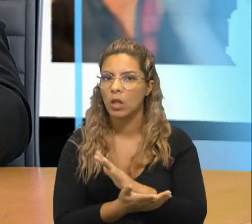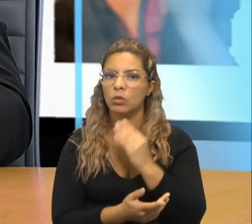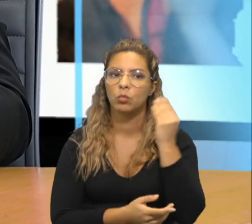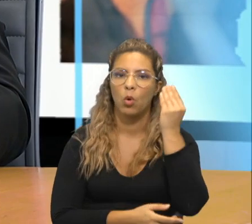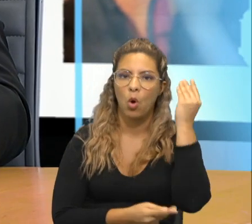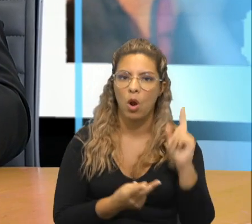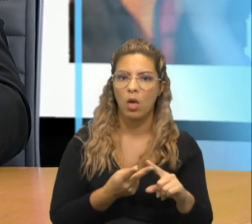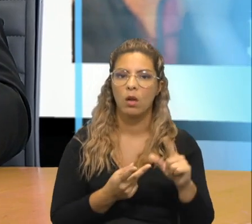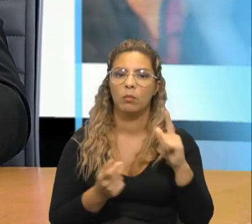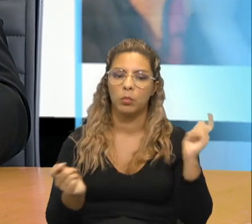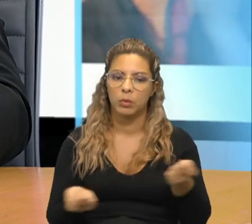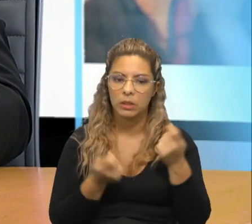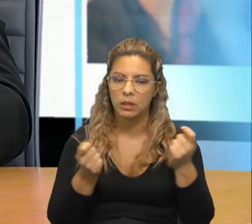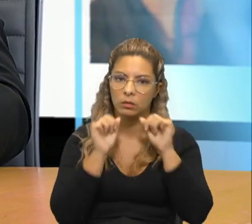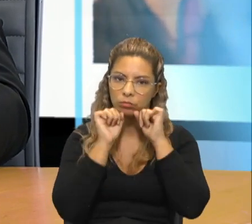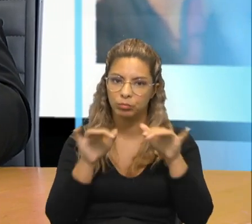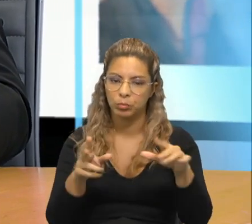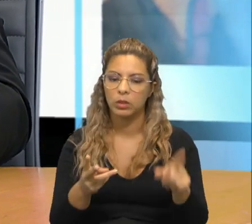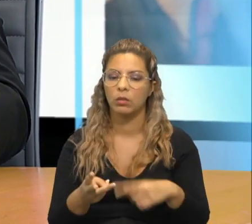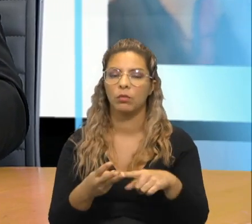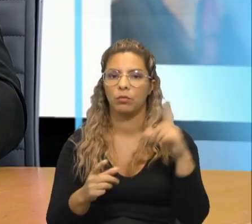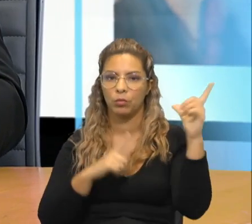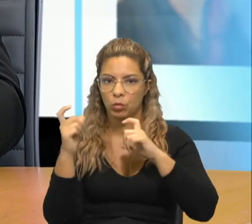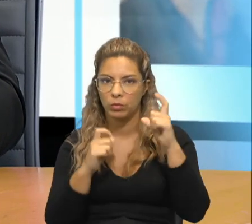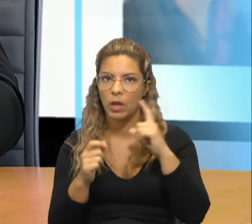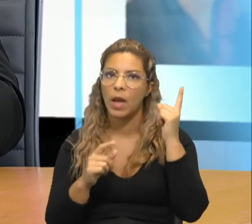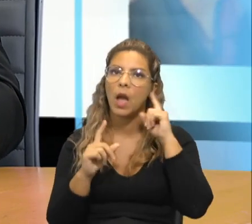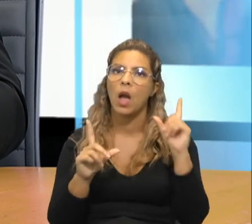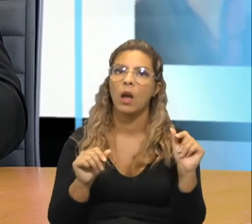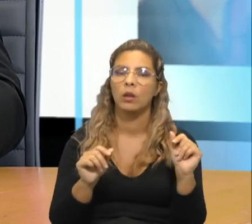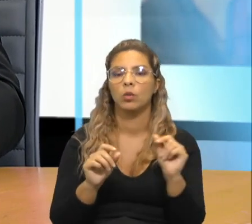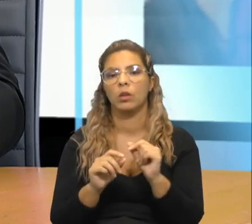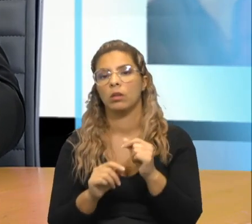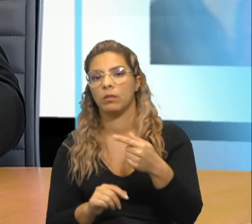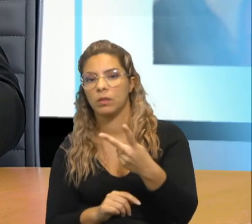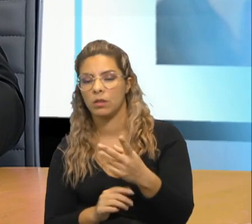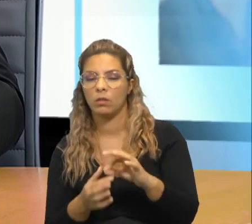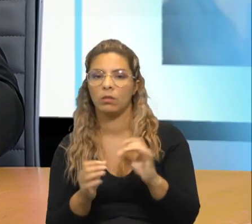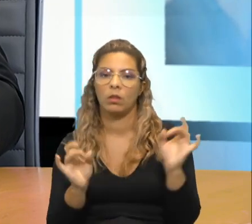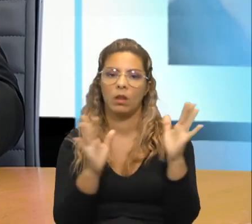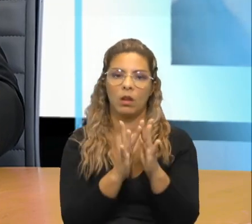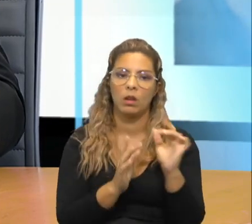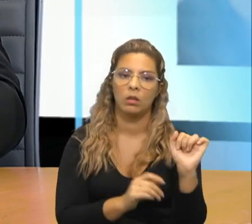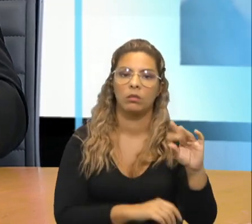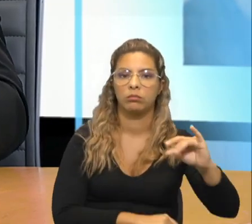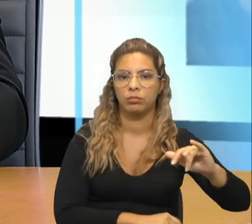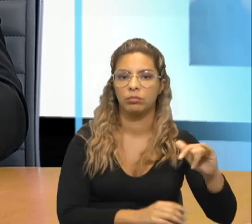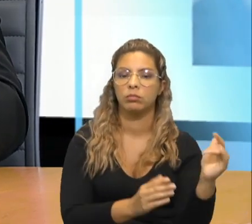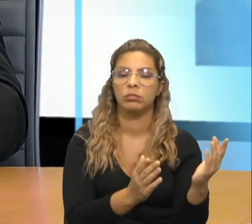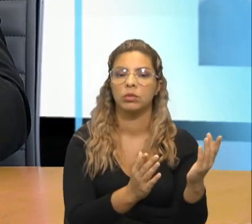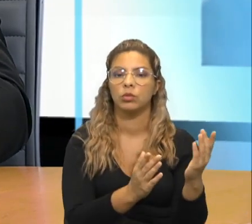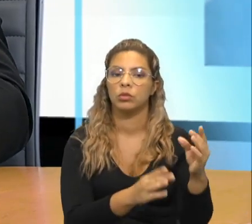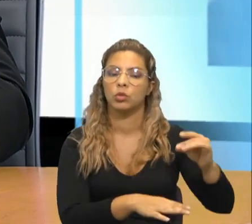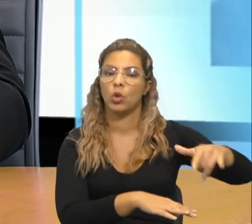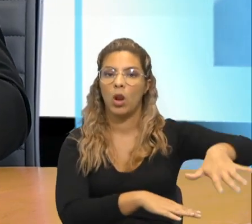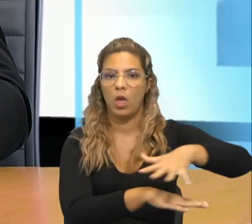e propaganda, de fotografia, rádio, televisão e internet do estado de São Paulo, é um exemplo, não é? E não só